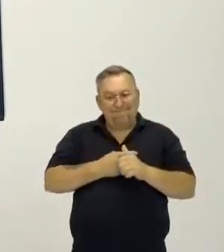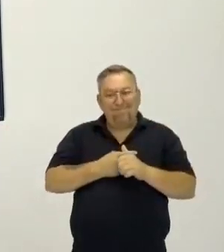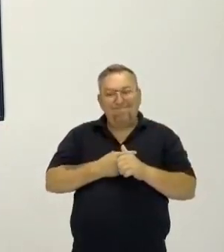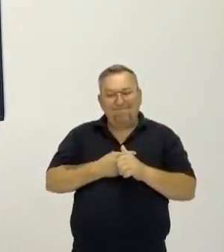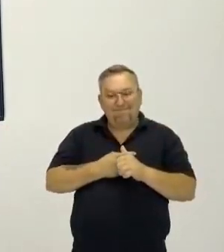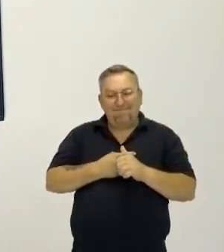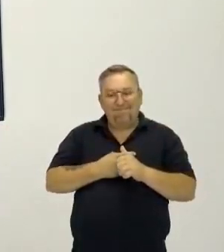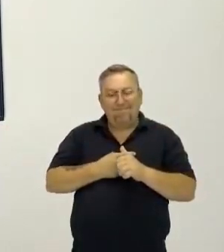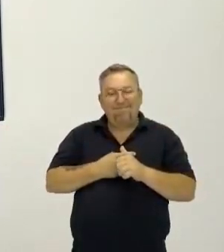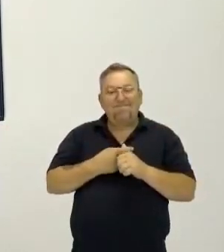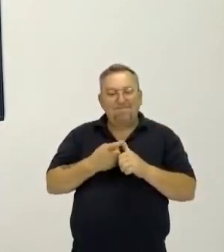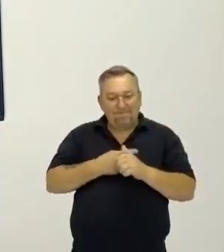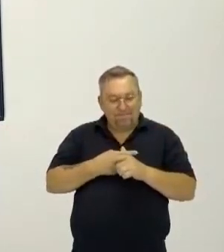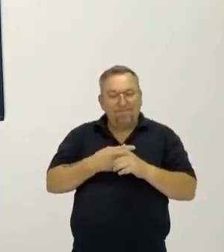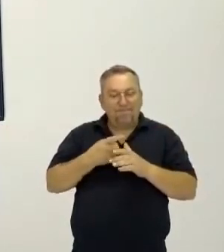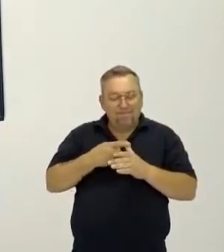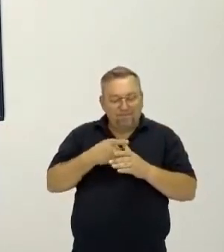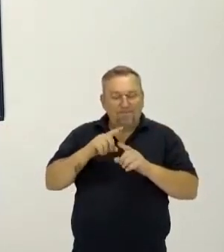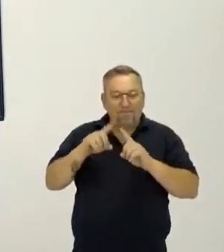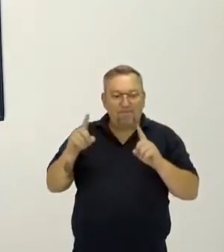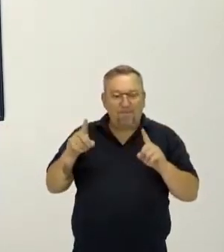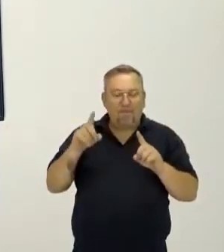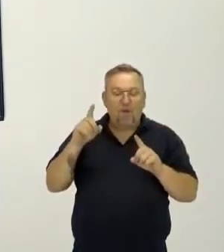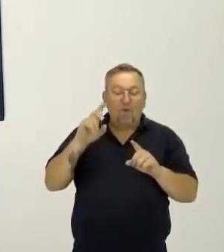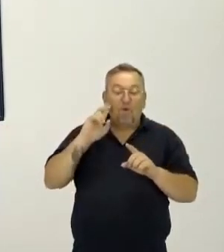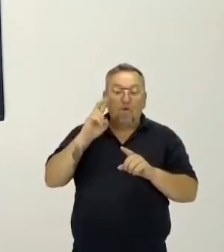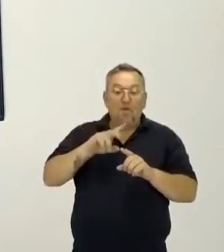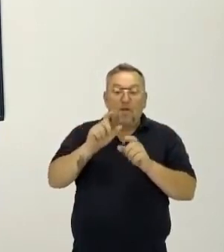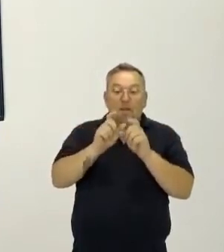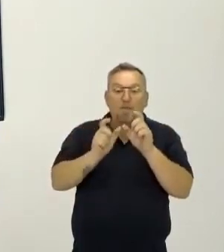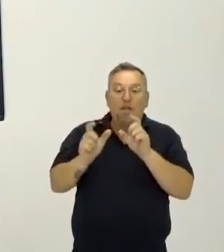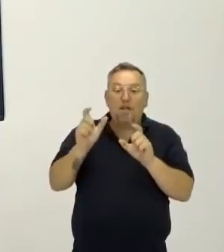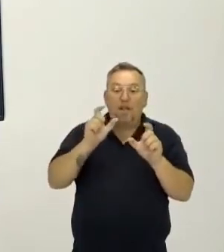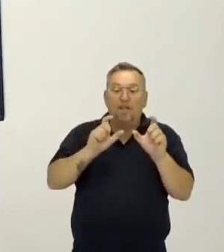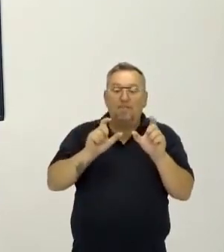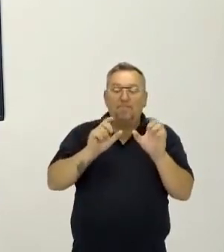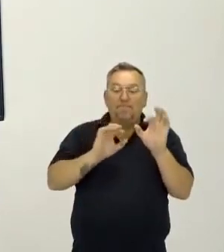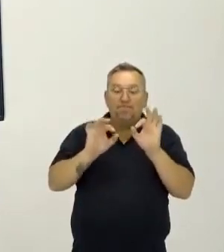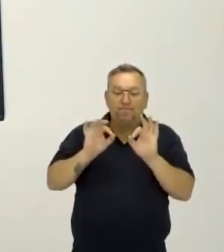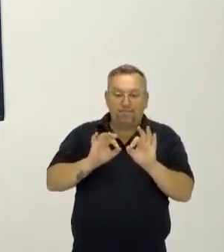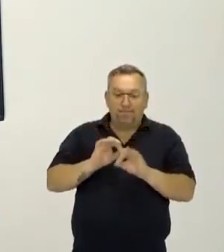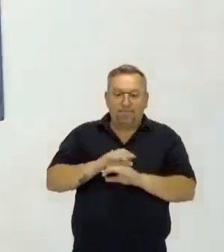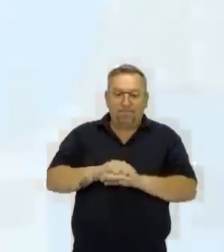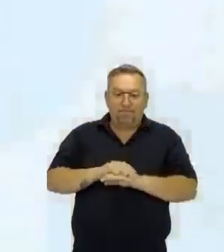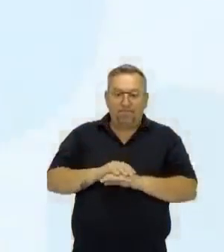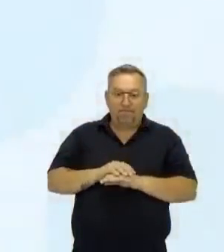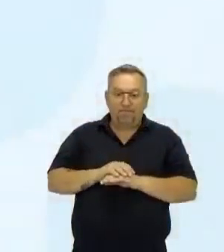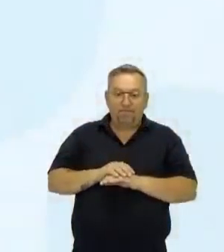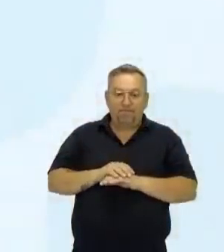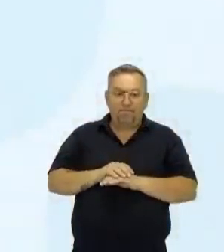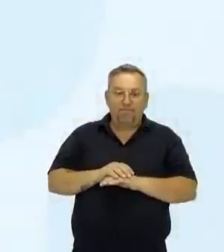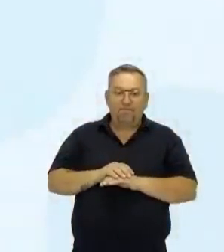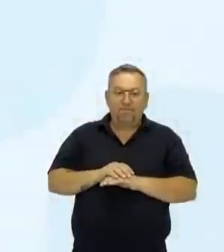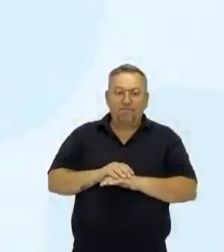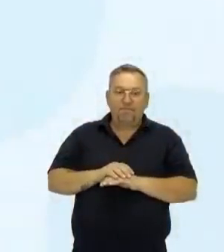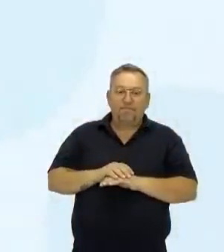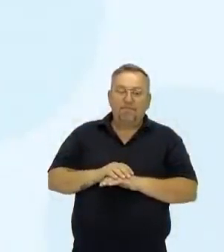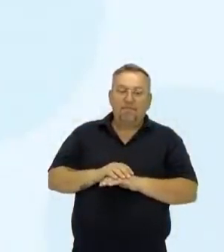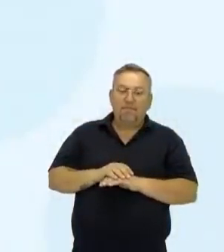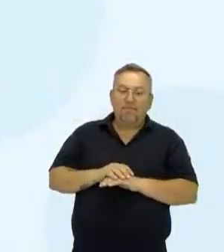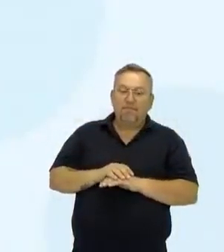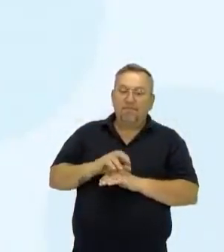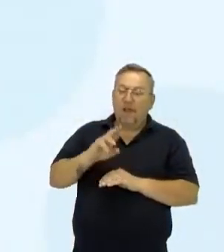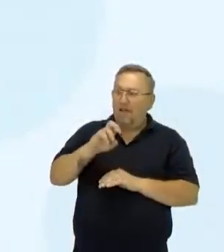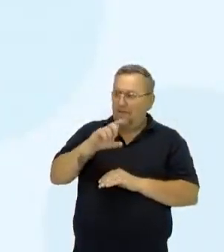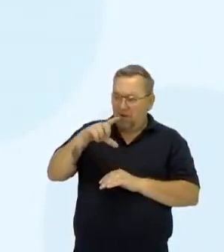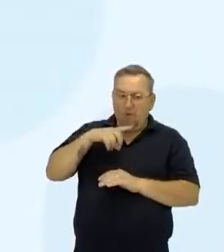você está devendo alguma coisa. Então é a partir dessas palavras que eu queria montar com vocês. Pode pôr na telinha para eles, diretor, que é o seguinte, ó.